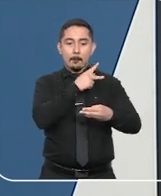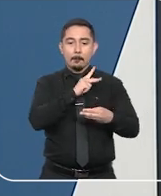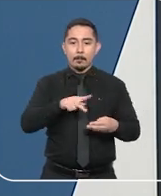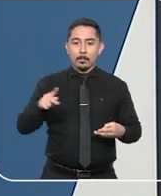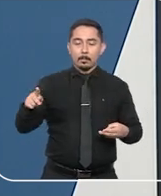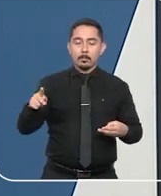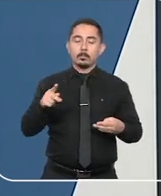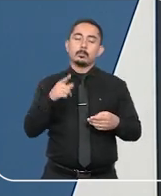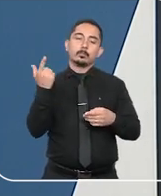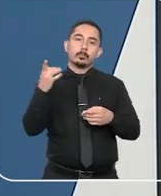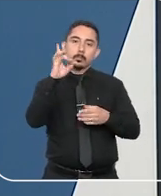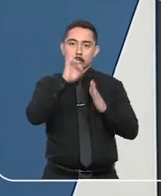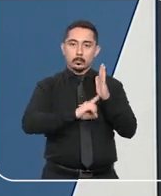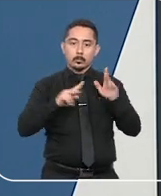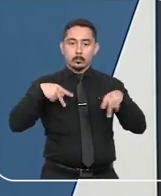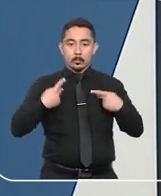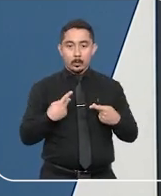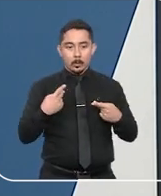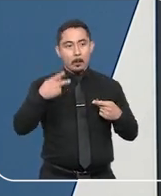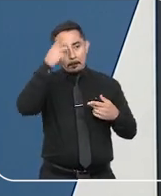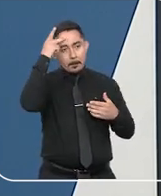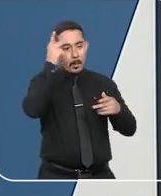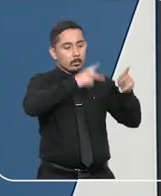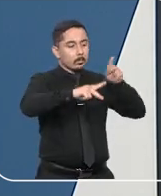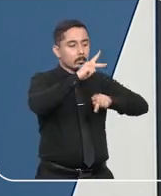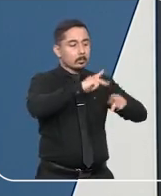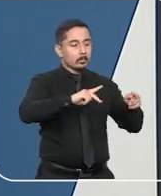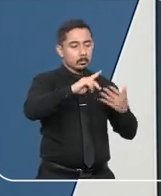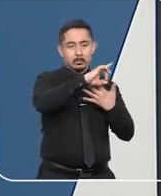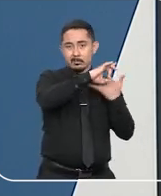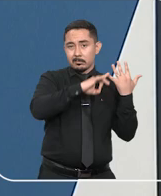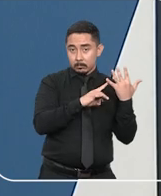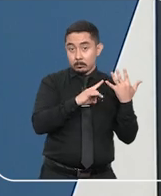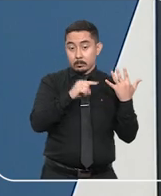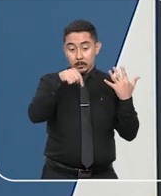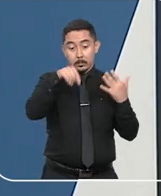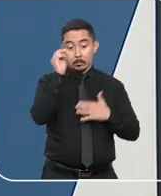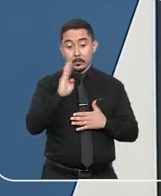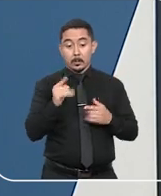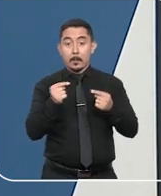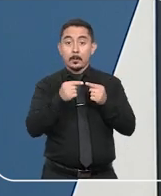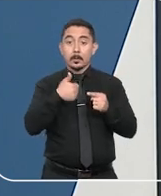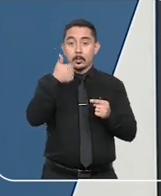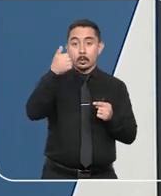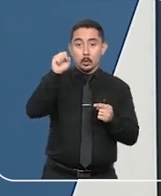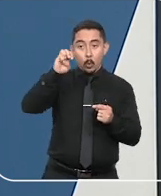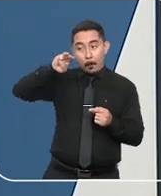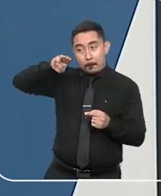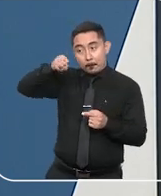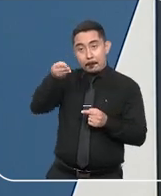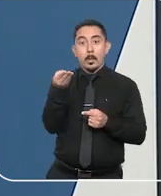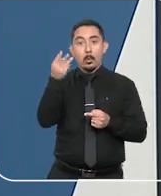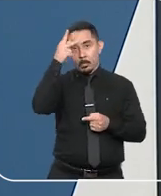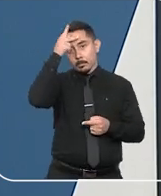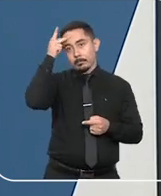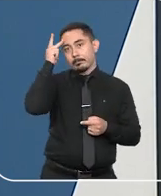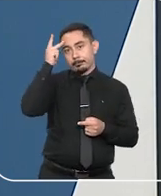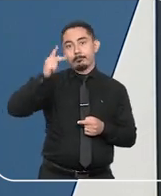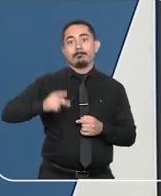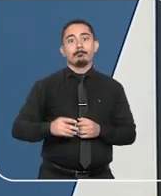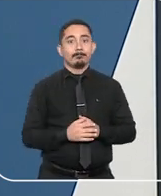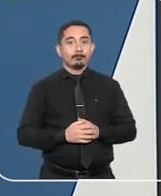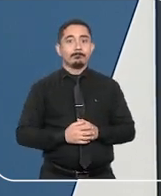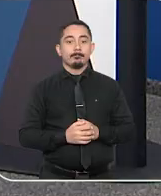Humanos mostra que a população com algum tipo de deficiência no Brasil é formada por mais de 18 milhões